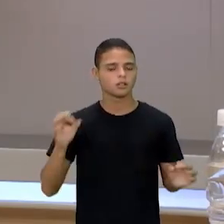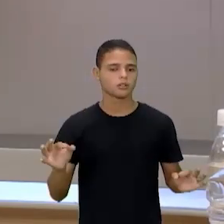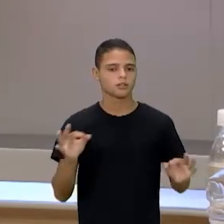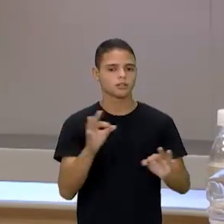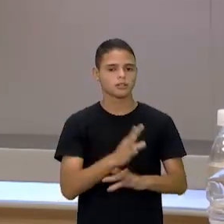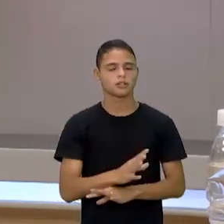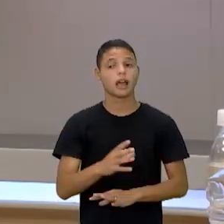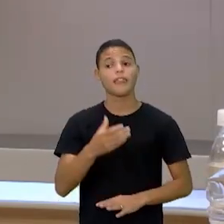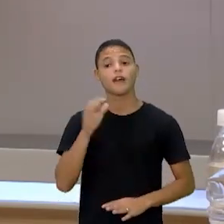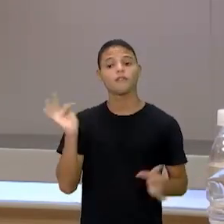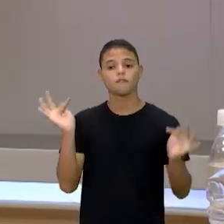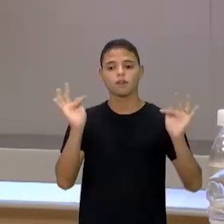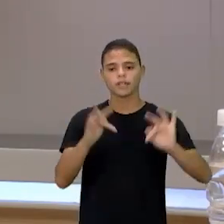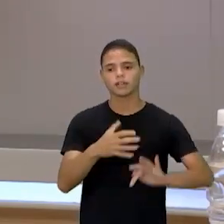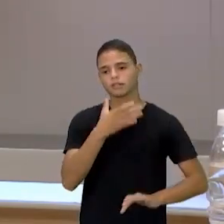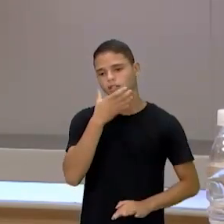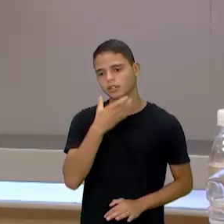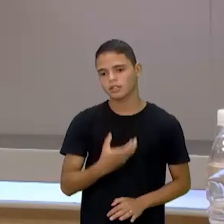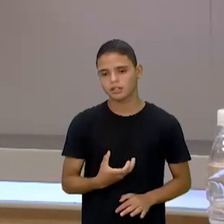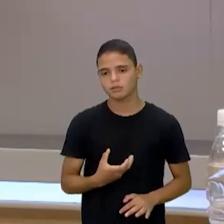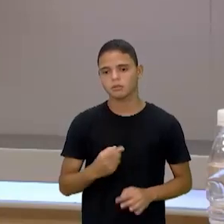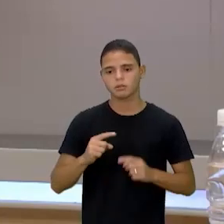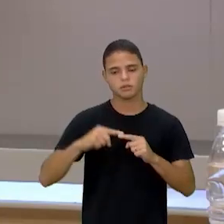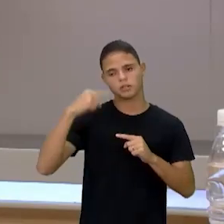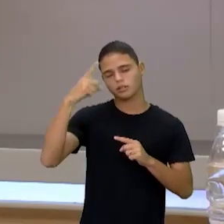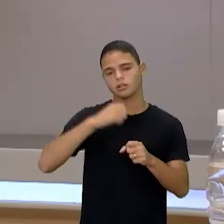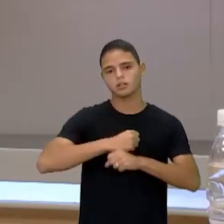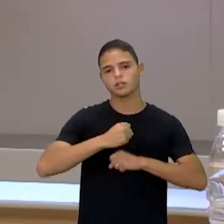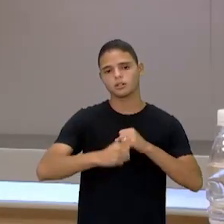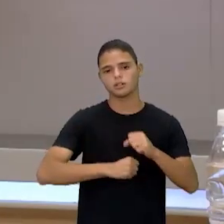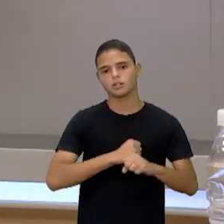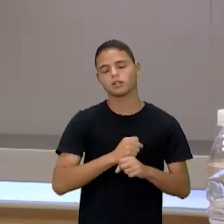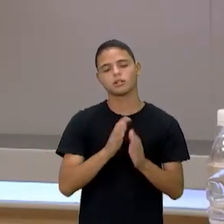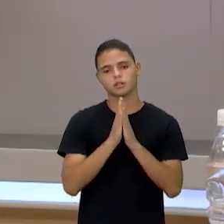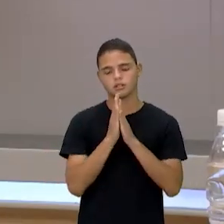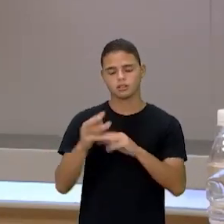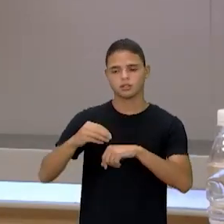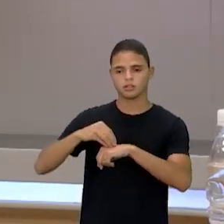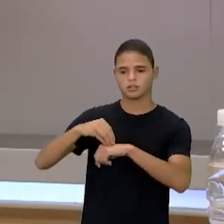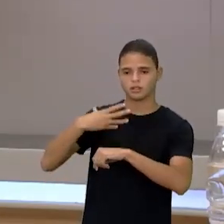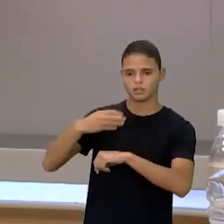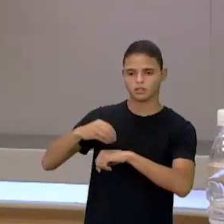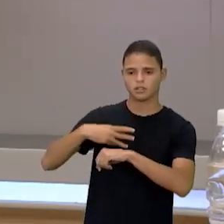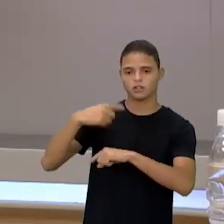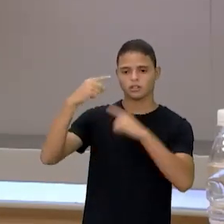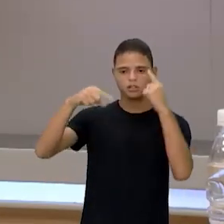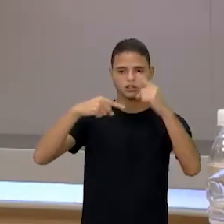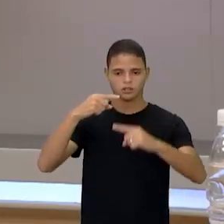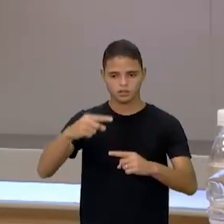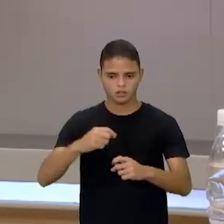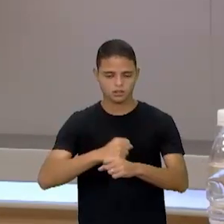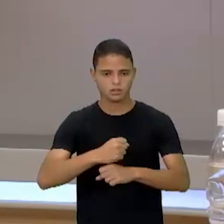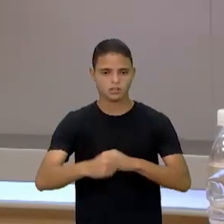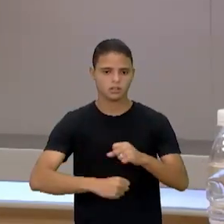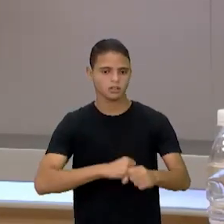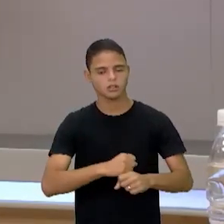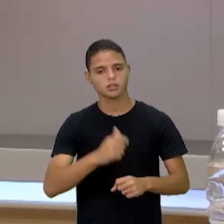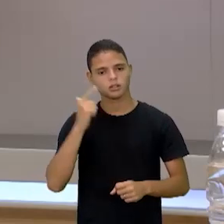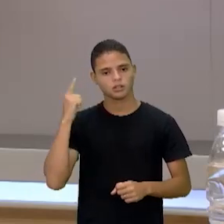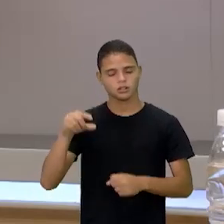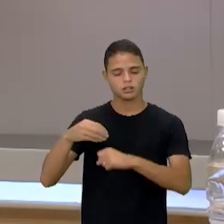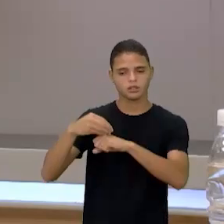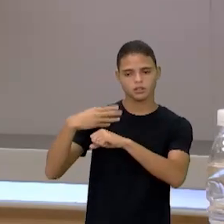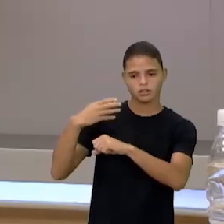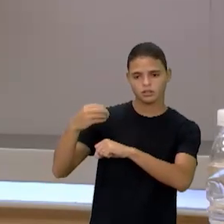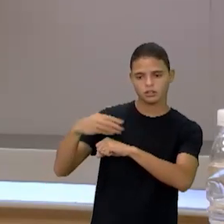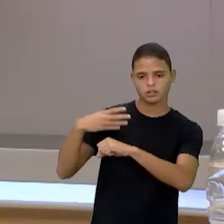dezembro. Então, esperamos aí sugestões para que vocês possam, para o ano que vem, possam estar aqui